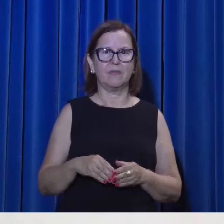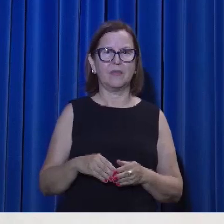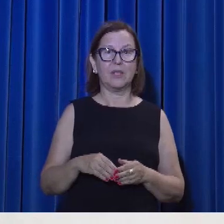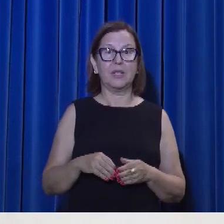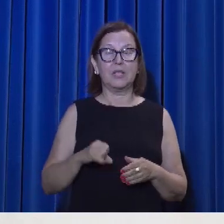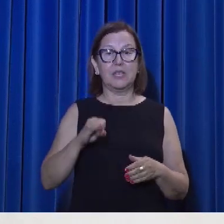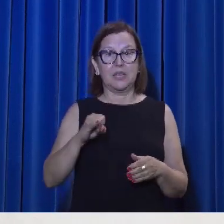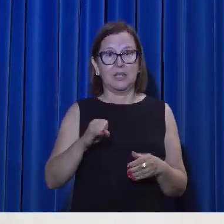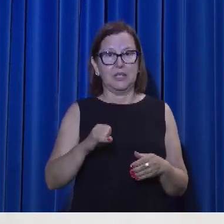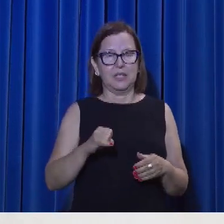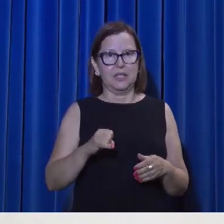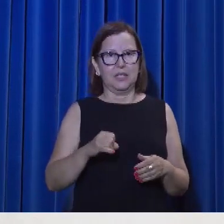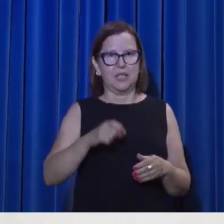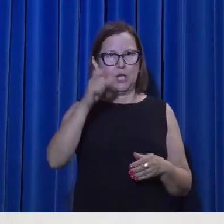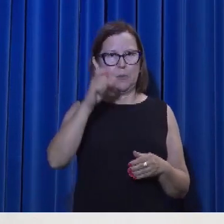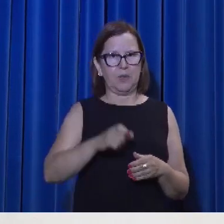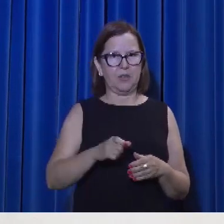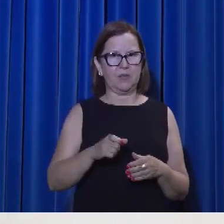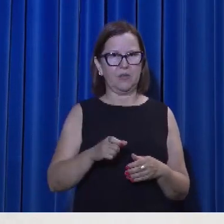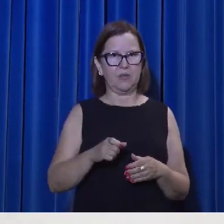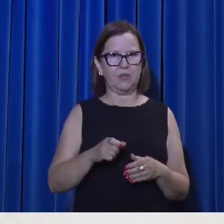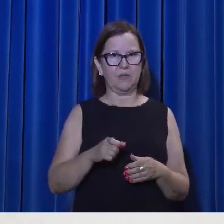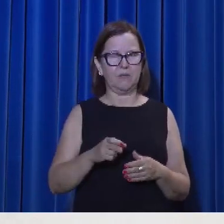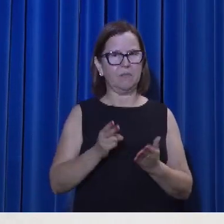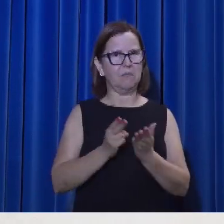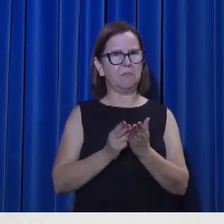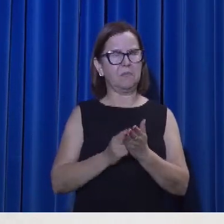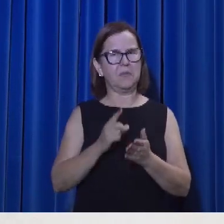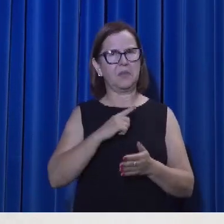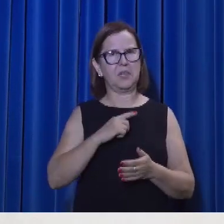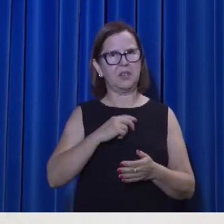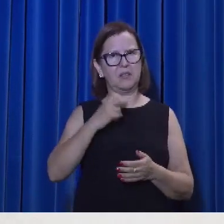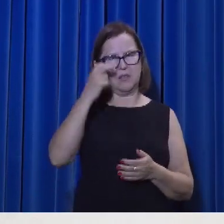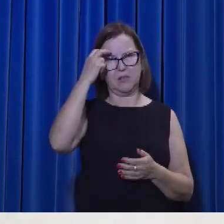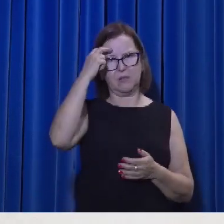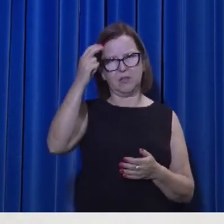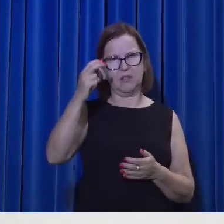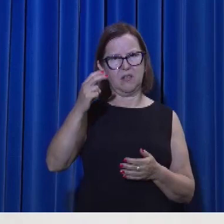não reconhecer o mais básico de tudo, que ele foi criado pelo Verbo?